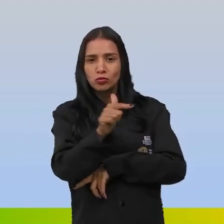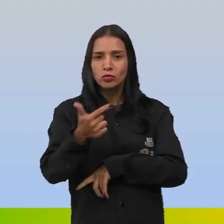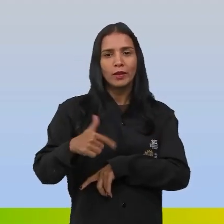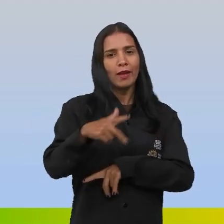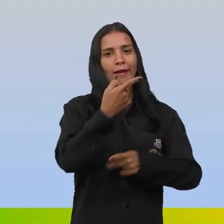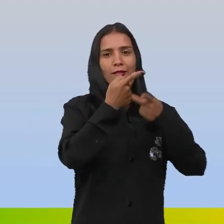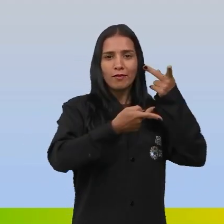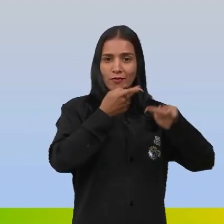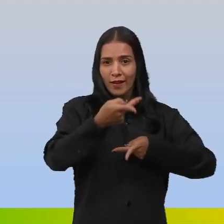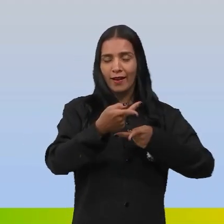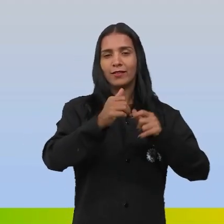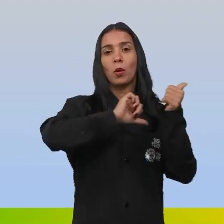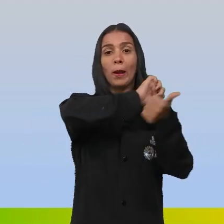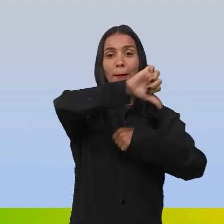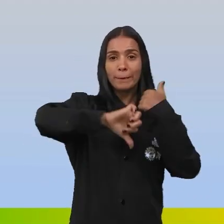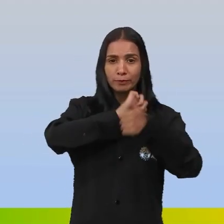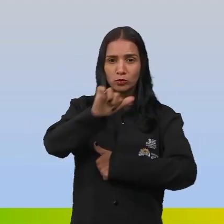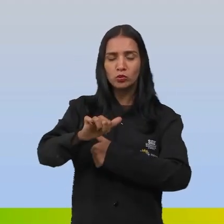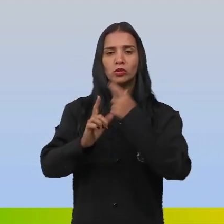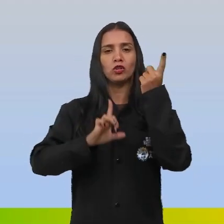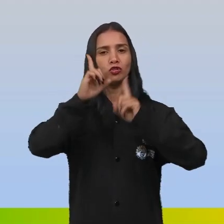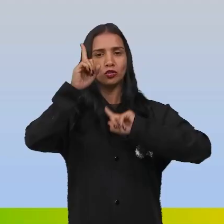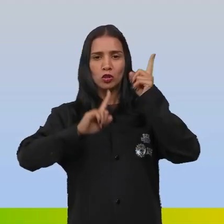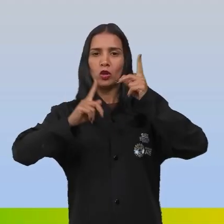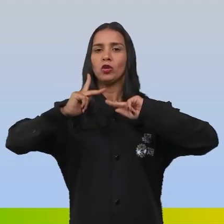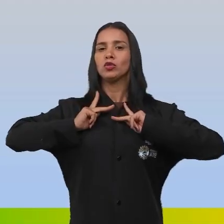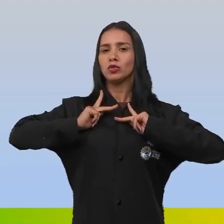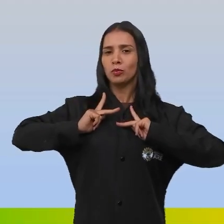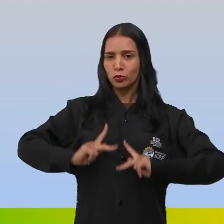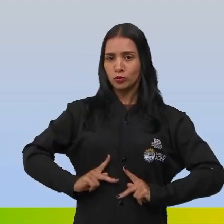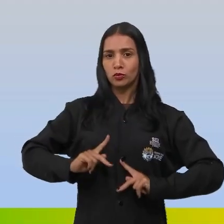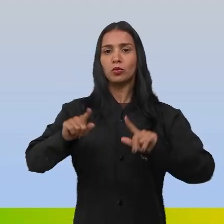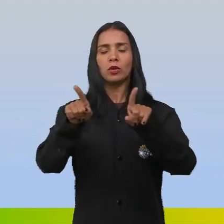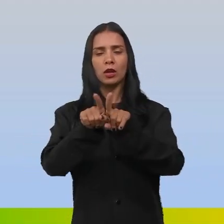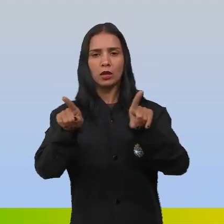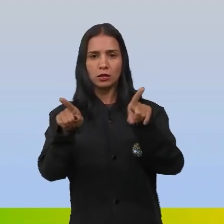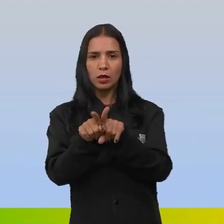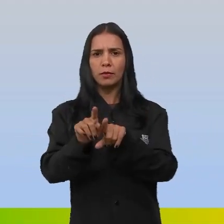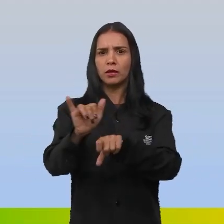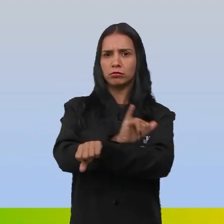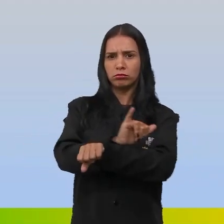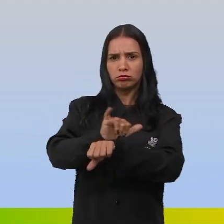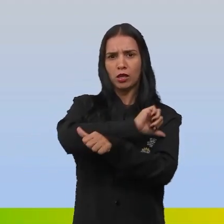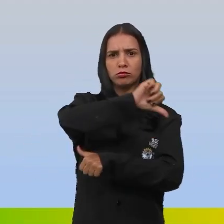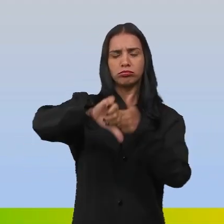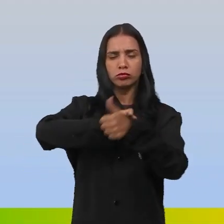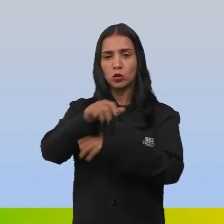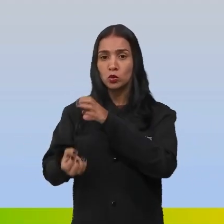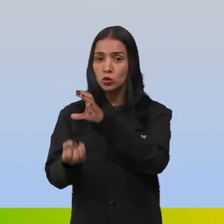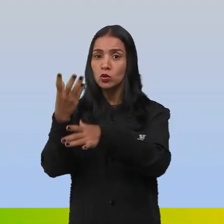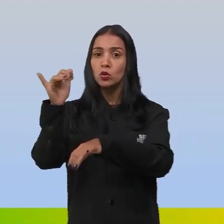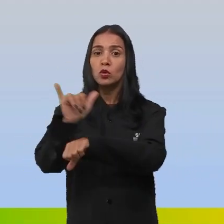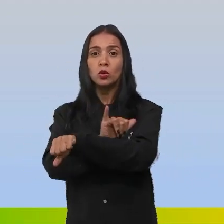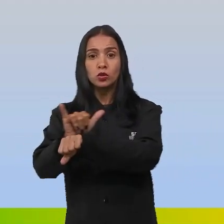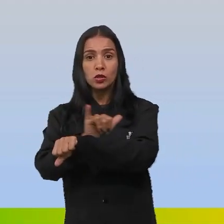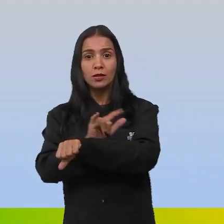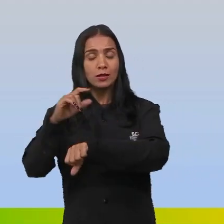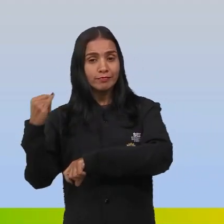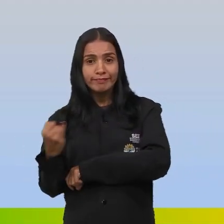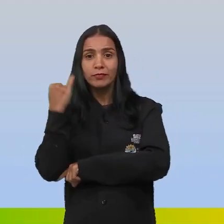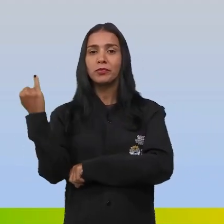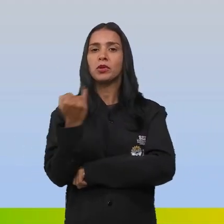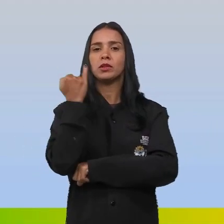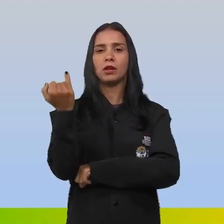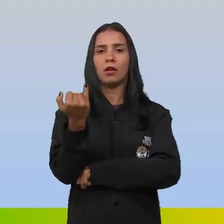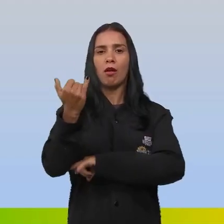gestos, posturas e expressões faciais em ferramentas poderosas para transmitir